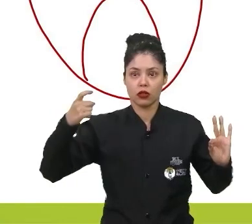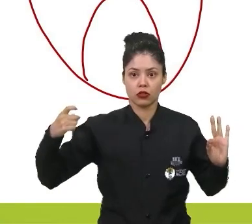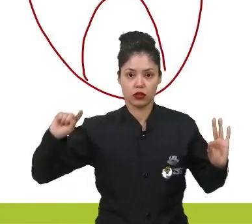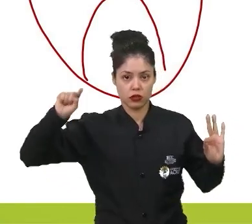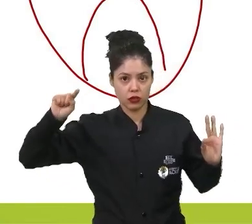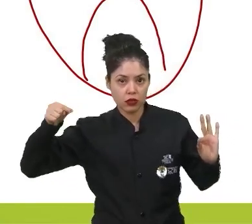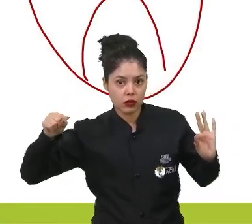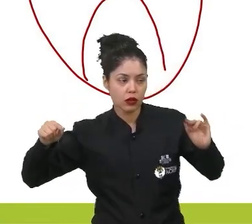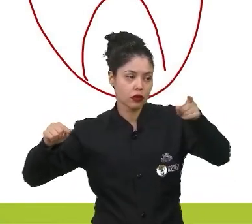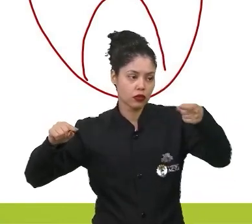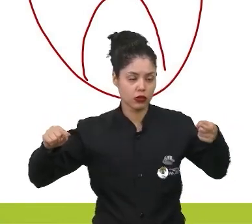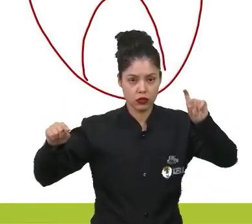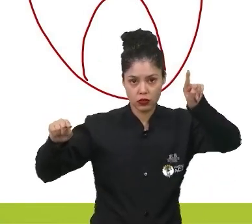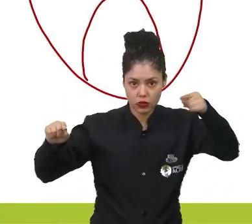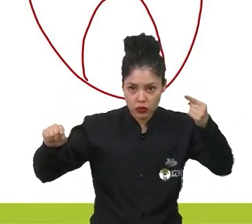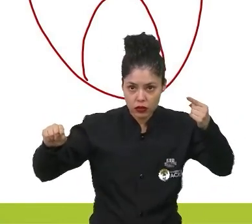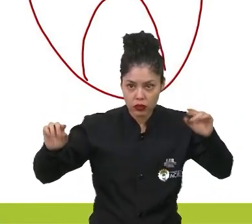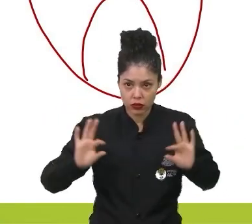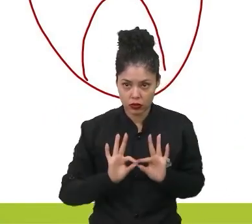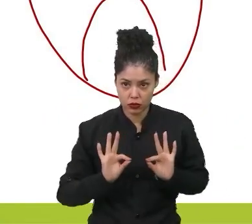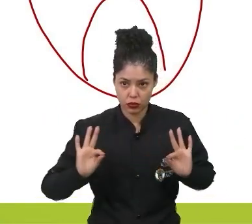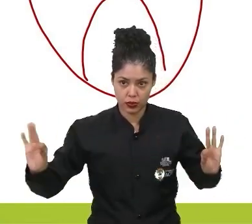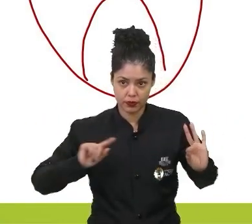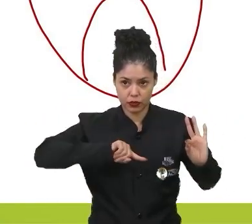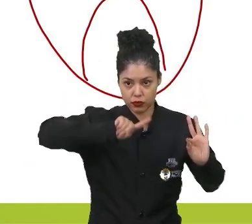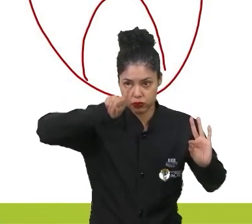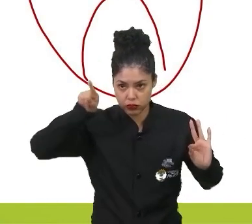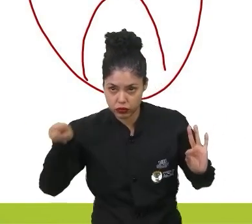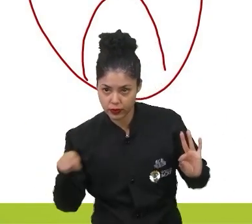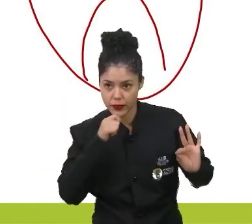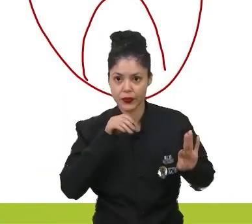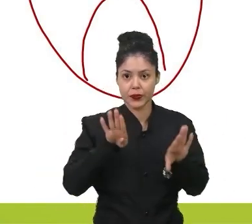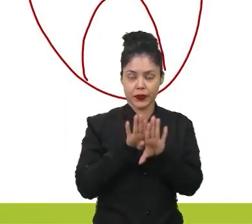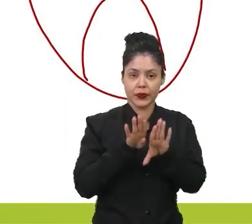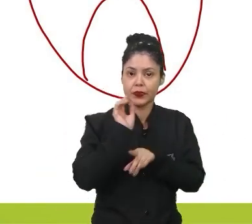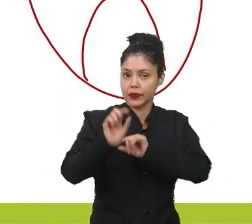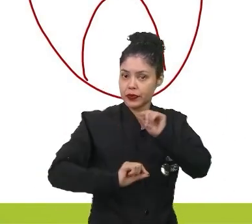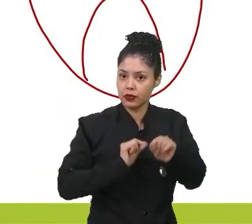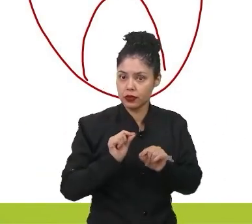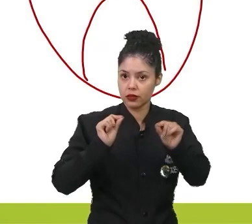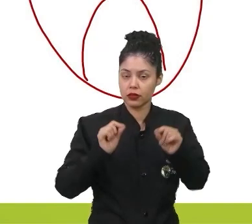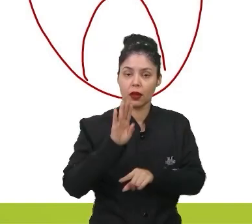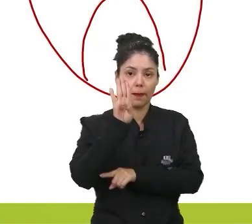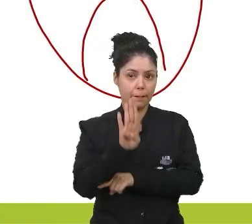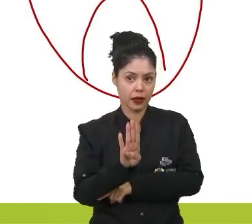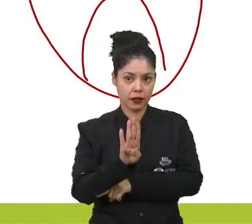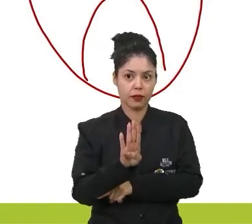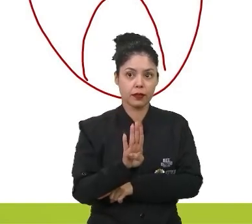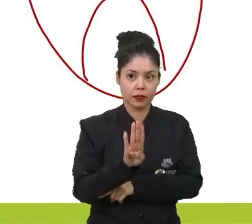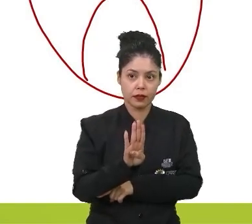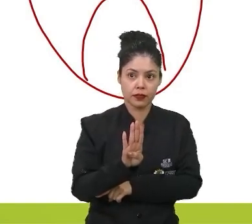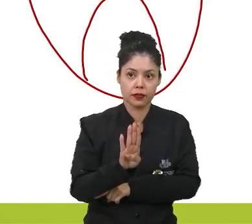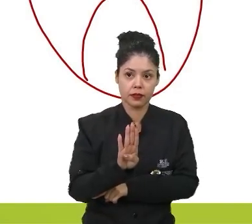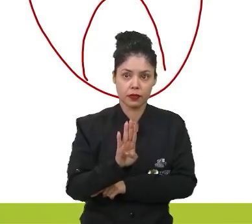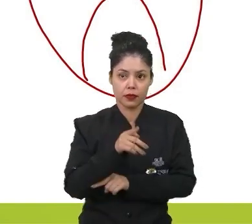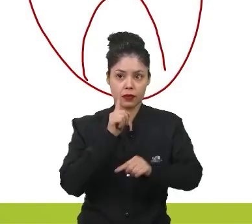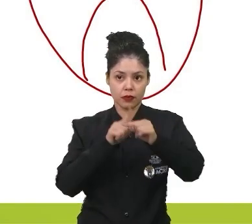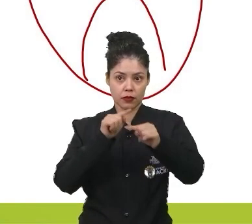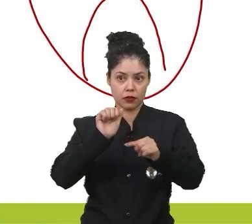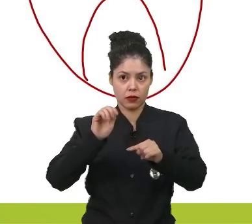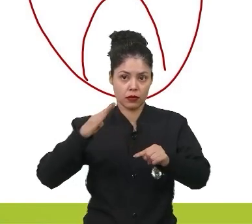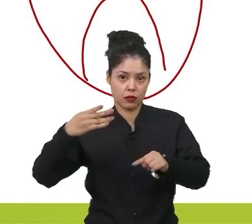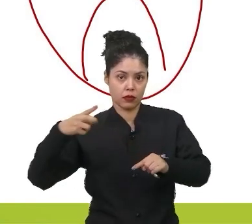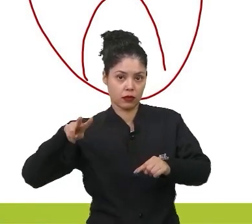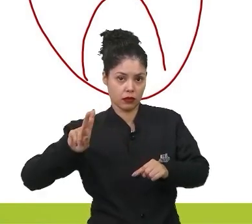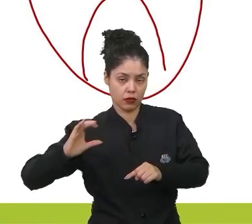linhas. Movimento aqui, ó, borocochô, né? A gente tem delta. Professor, o que é o delta? É b ao quadrado menos 4a. Pode ser